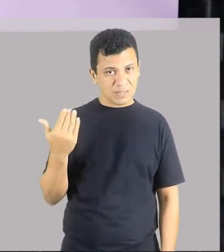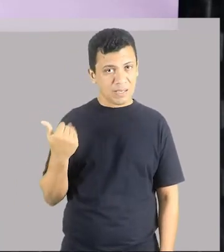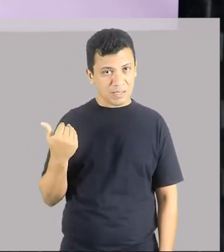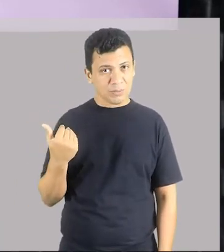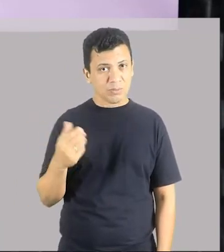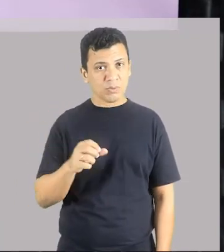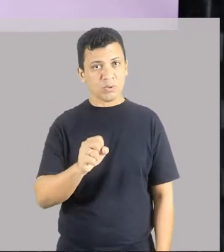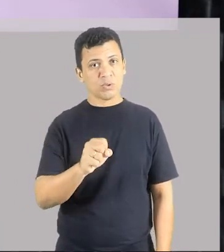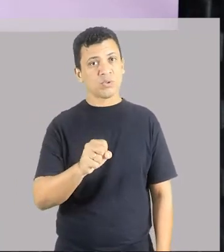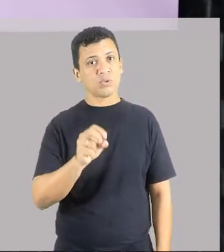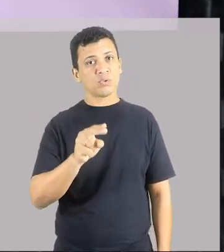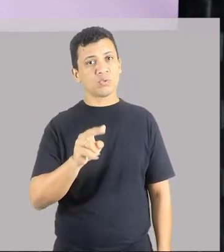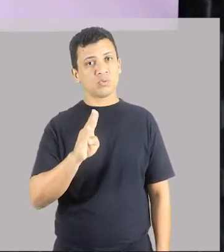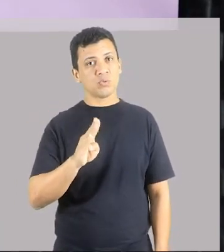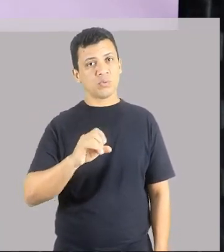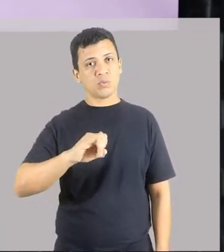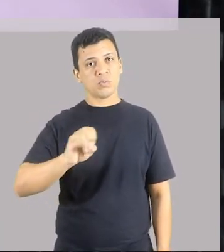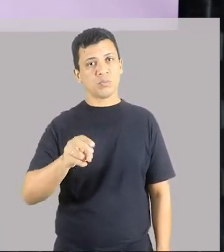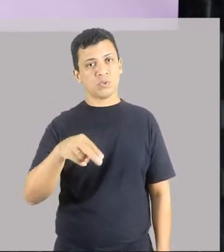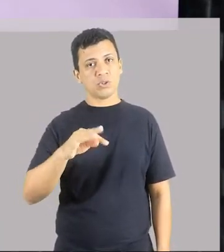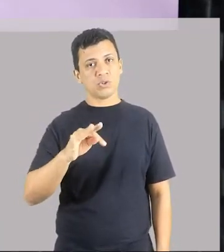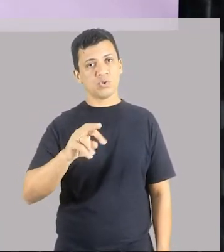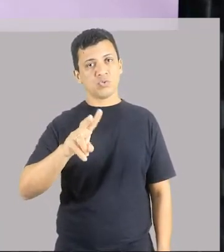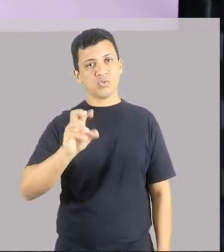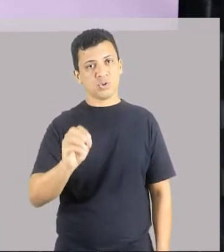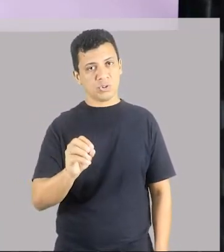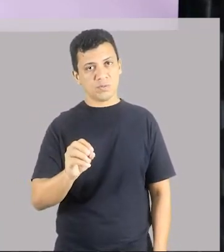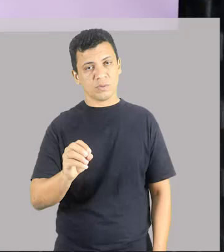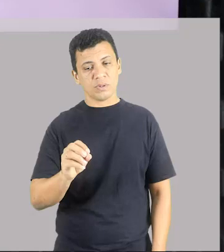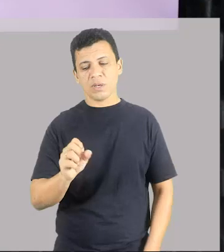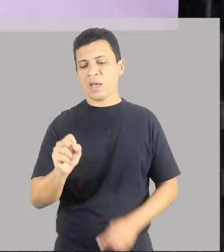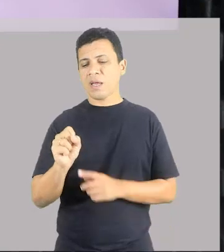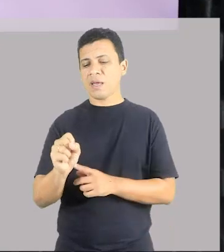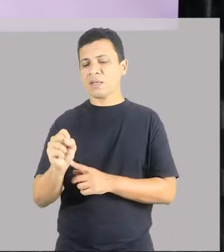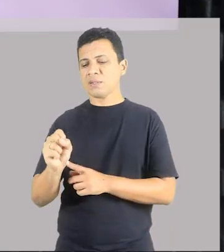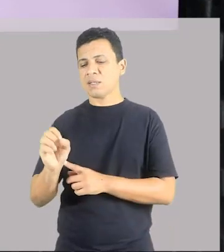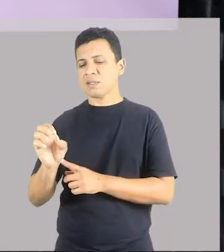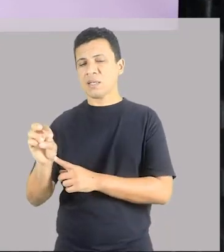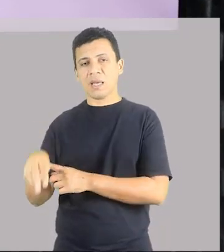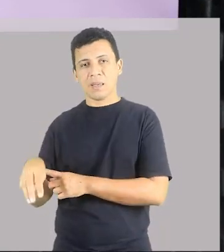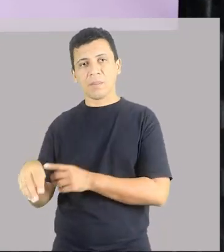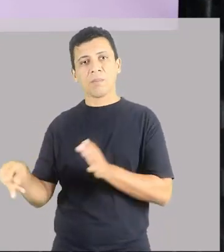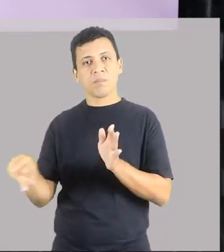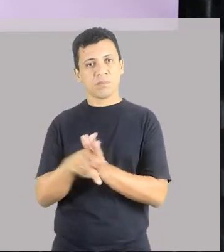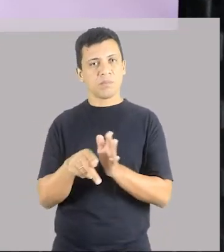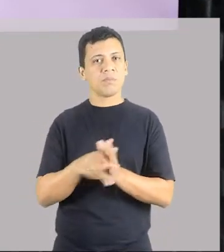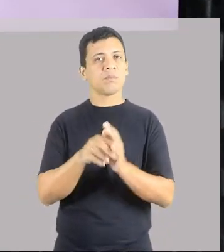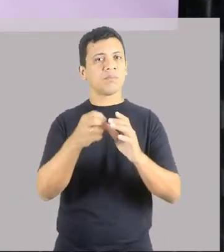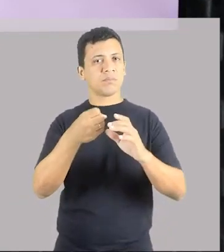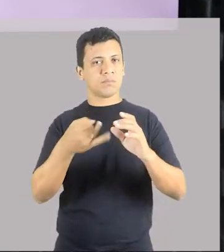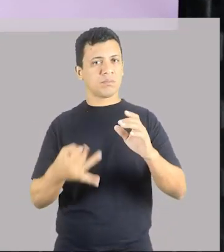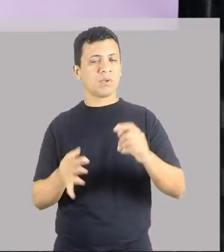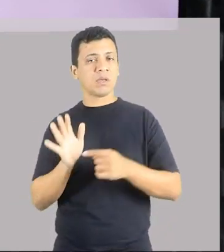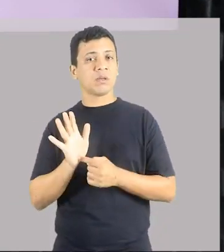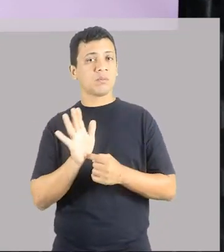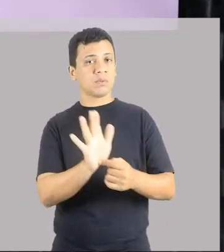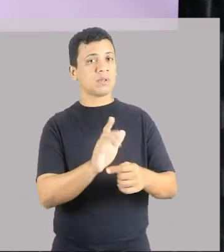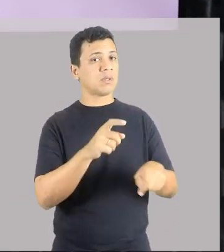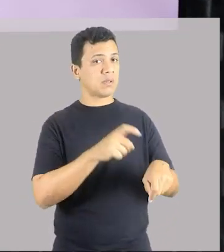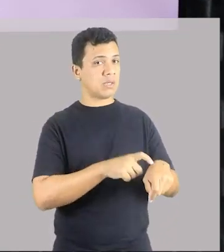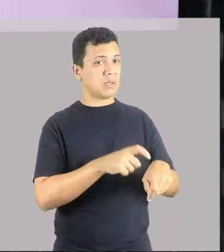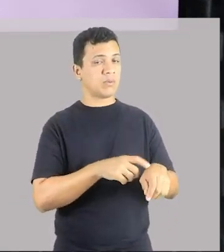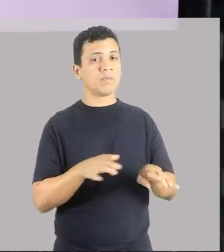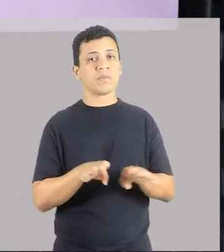terminação SS ela é característica do imperfeito do subjuntivo Então me indica o tempo e o